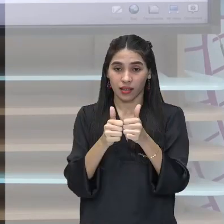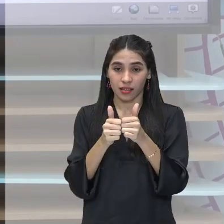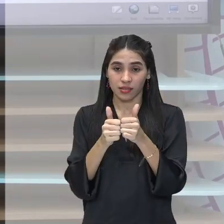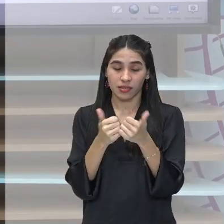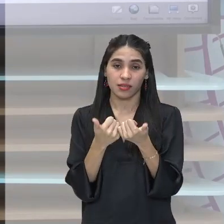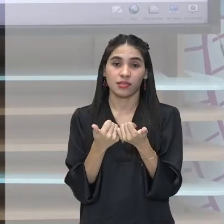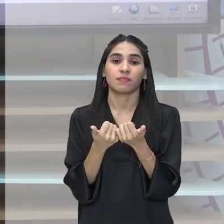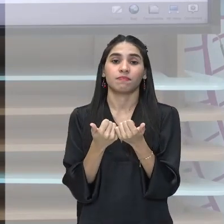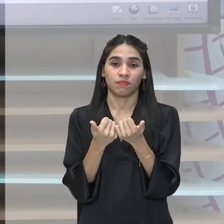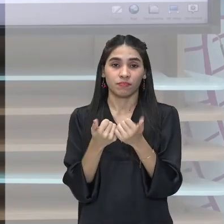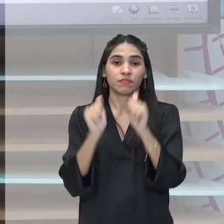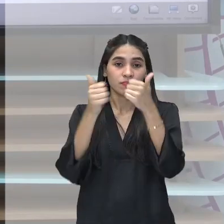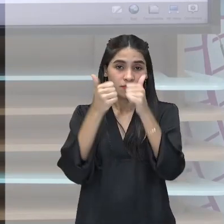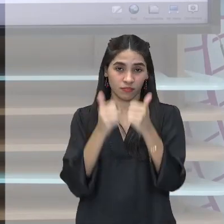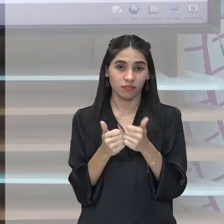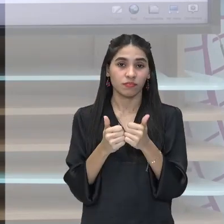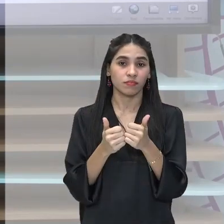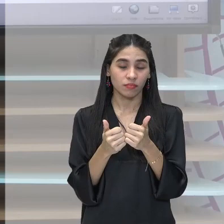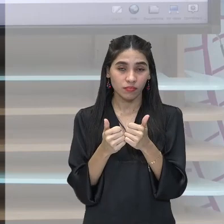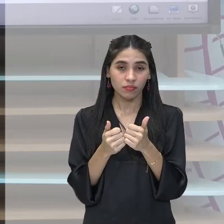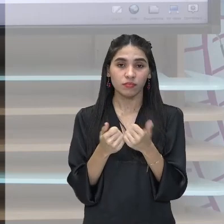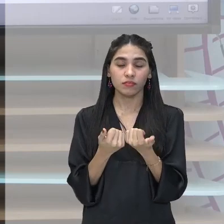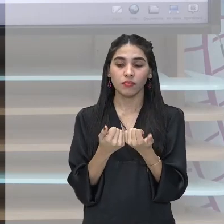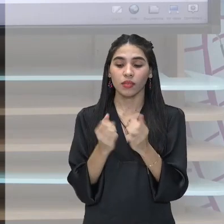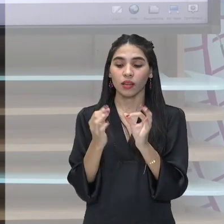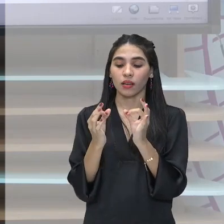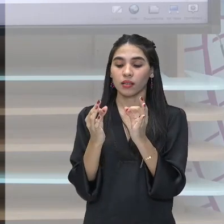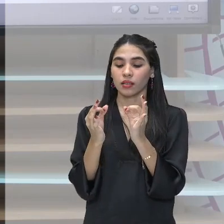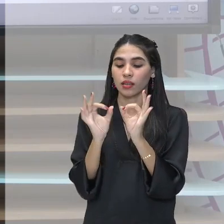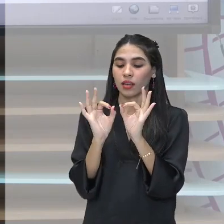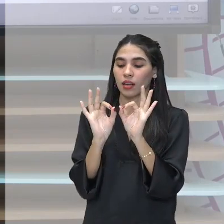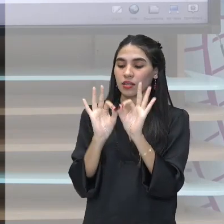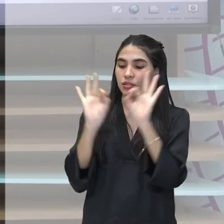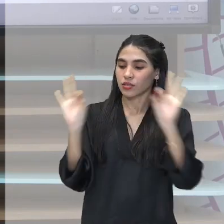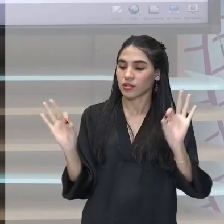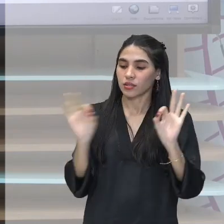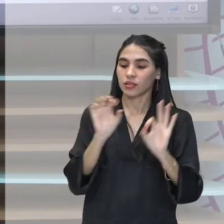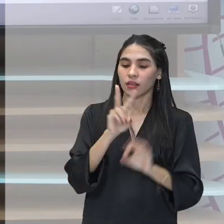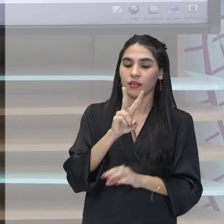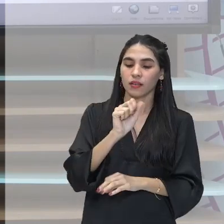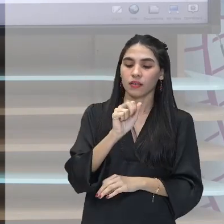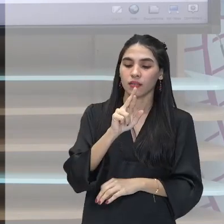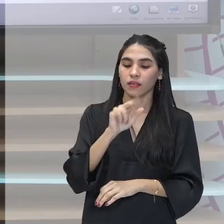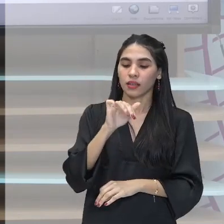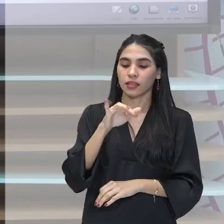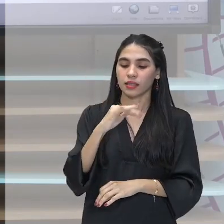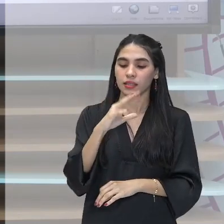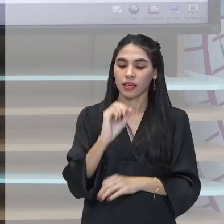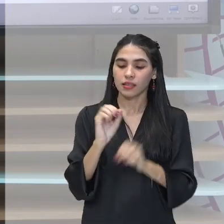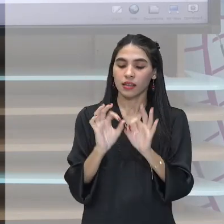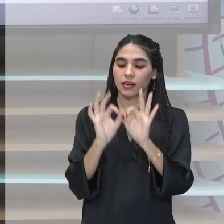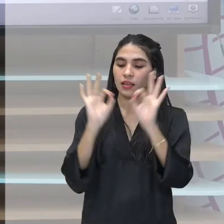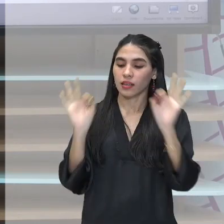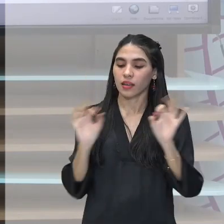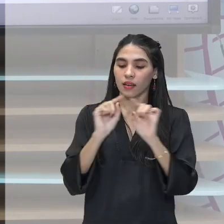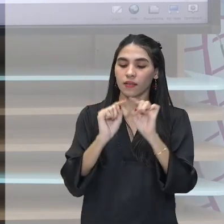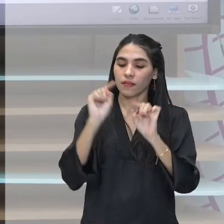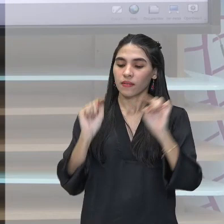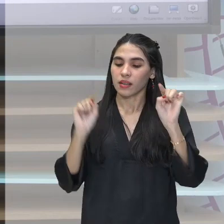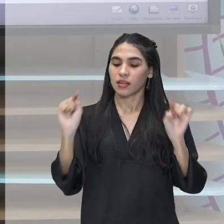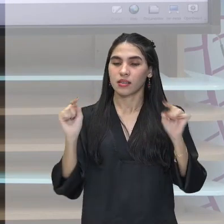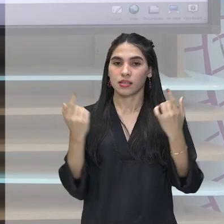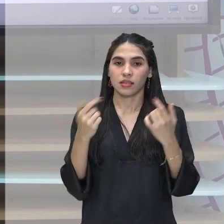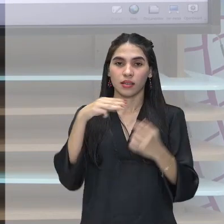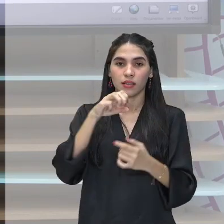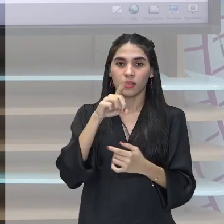é analisando o quão distante, a variância explica o quão distante a